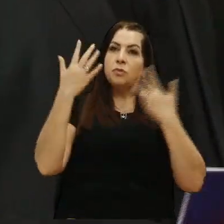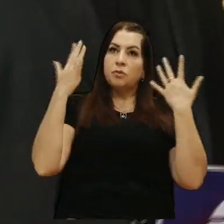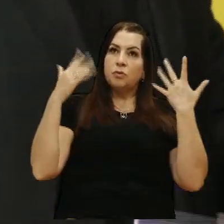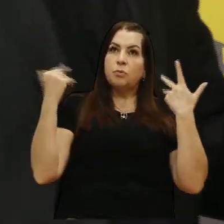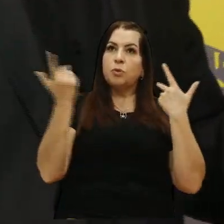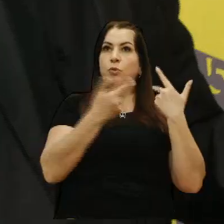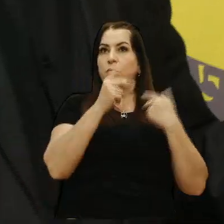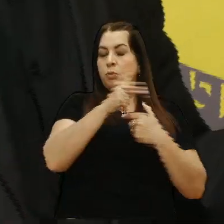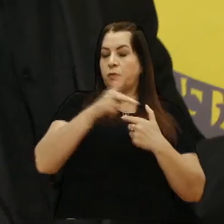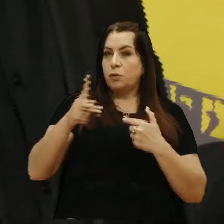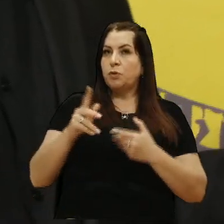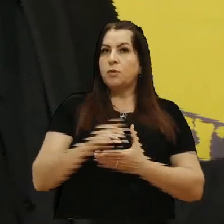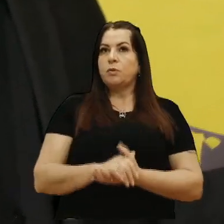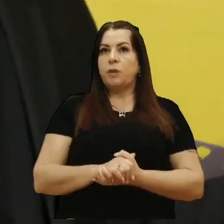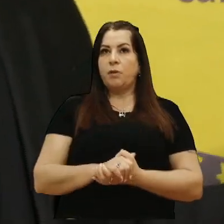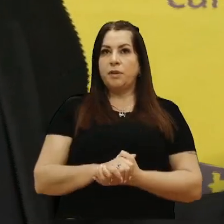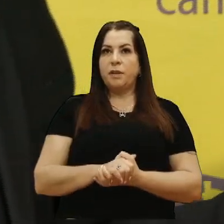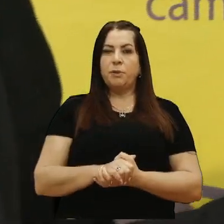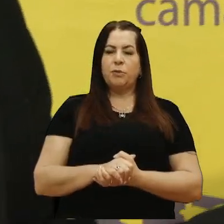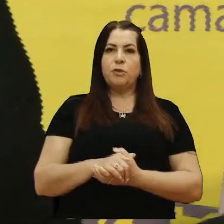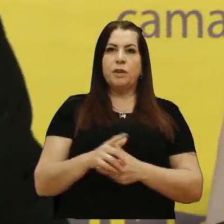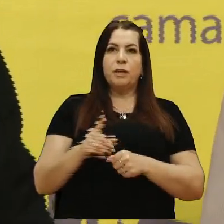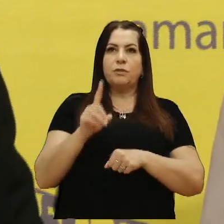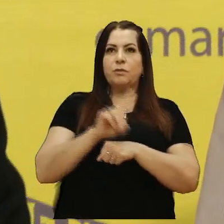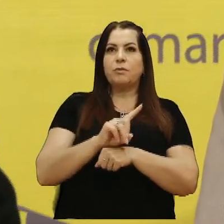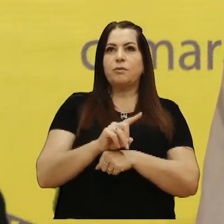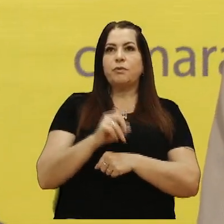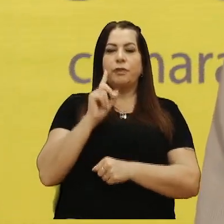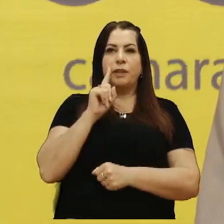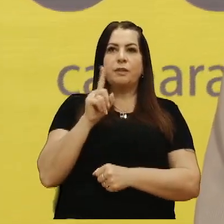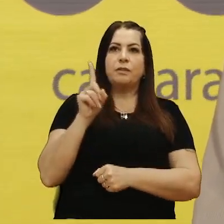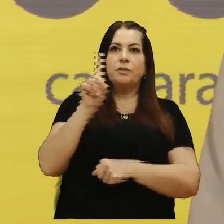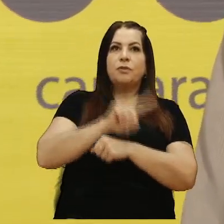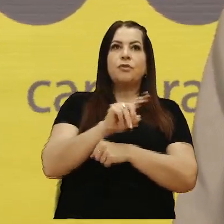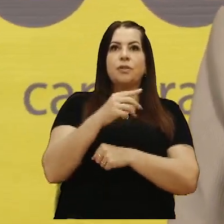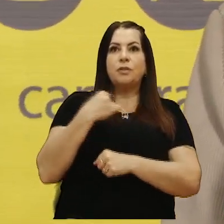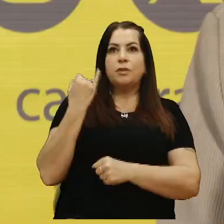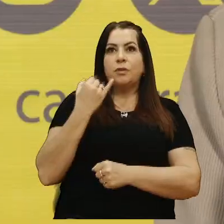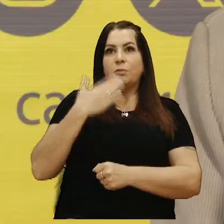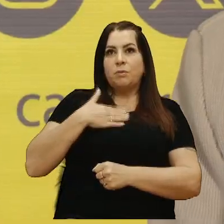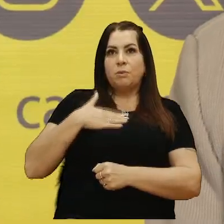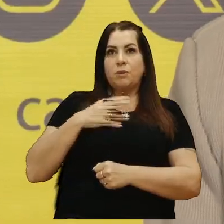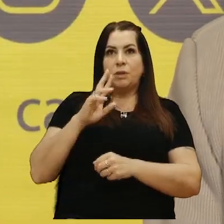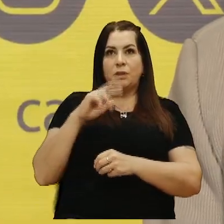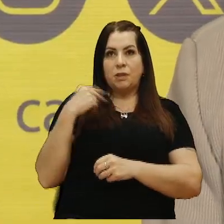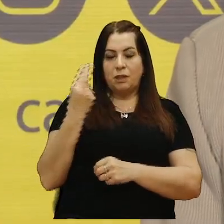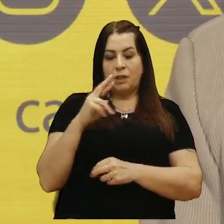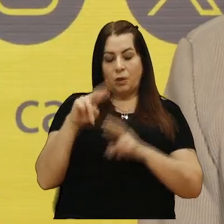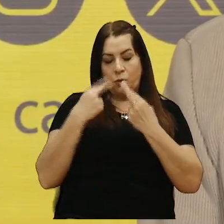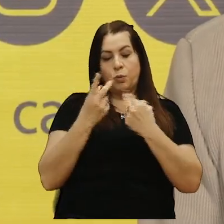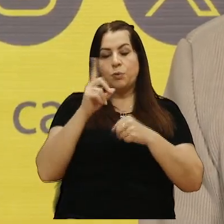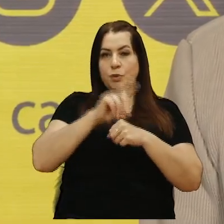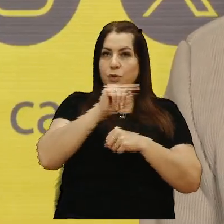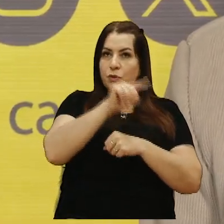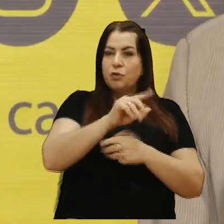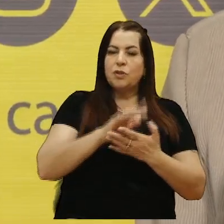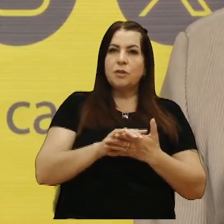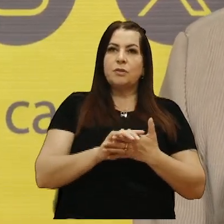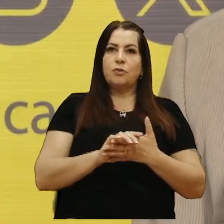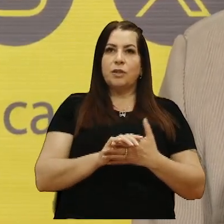todos os professores, né, pela passagem do seu dia, muito importante para mim o Grande Expediente ser nesse dia, né? Fico muito